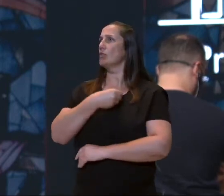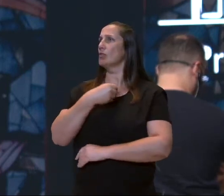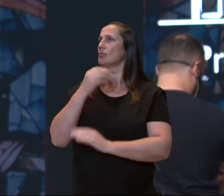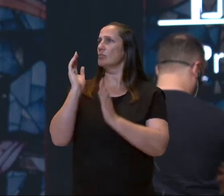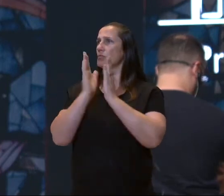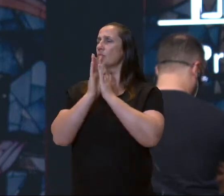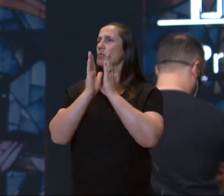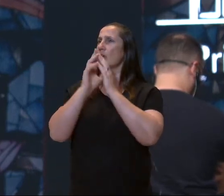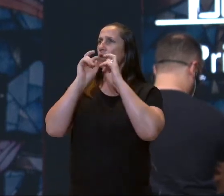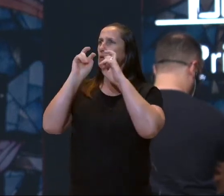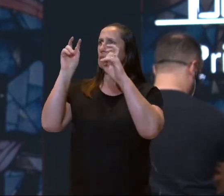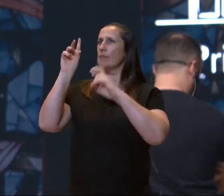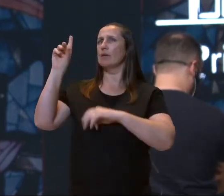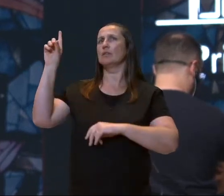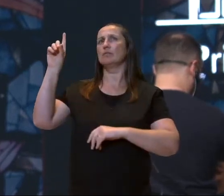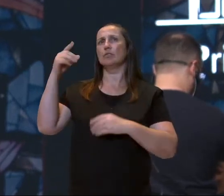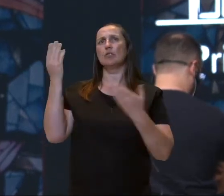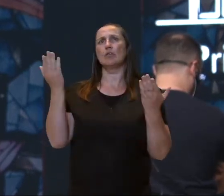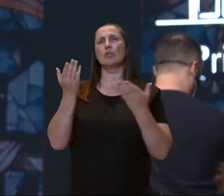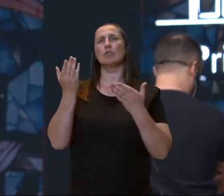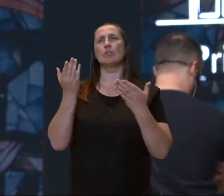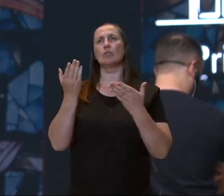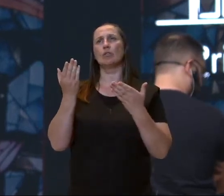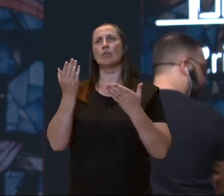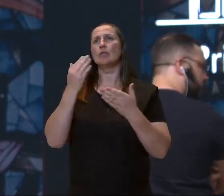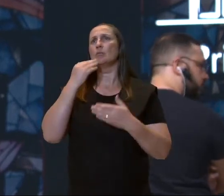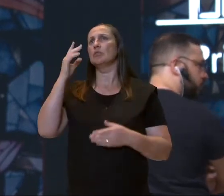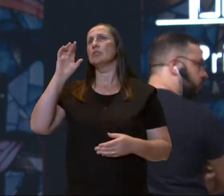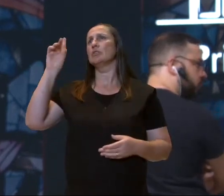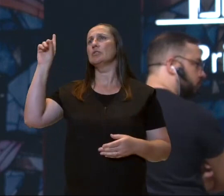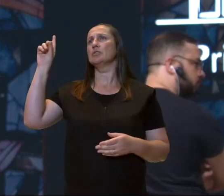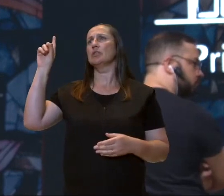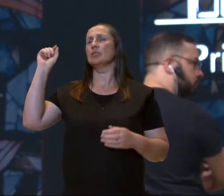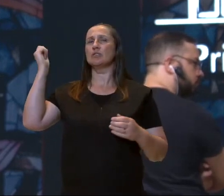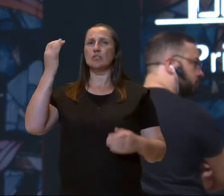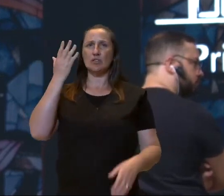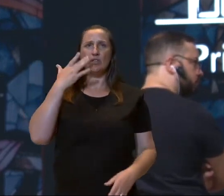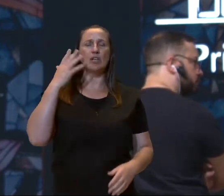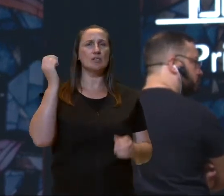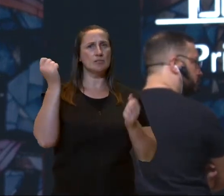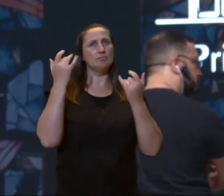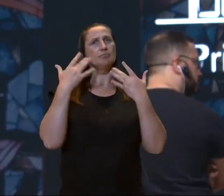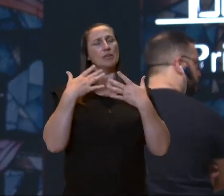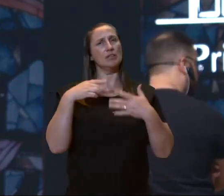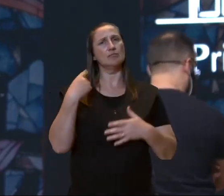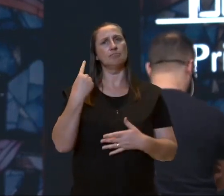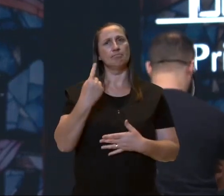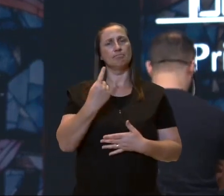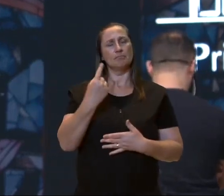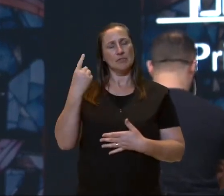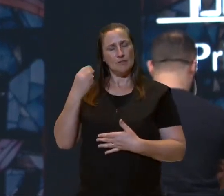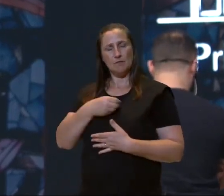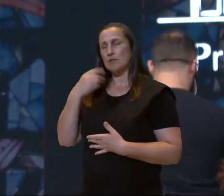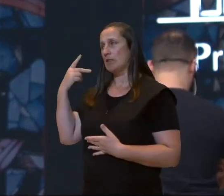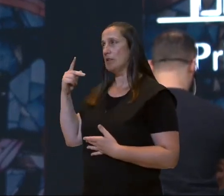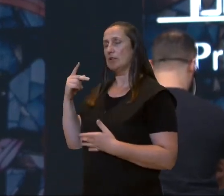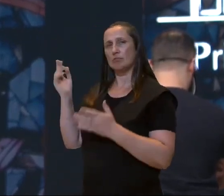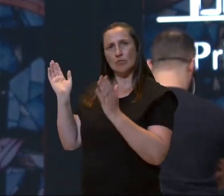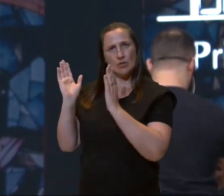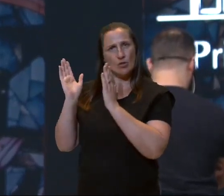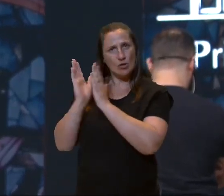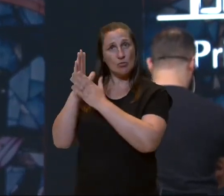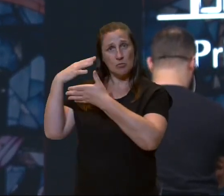Vamos clamar ao Senhor agora, pedir a Deus esta graça, esta bênção. Feche seus olhos e repete assim